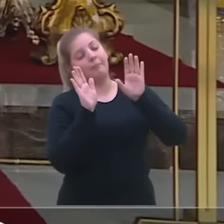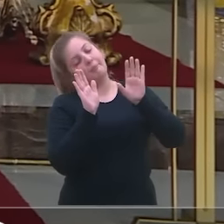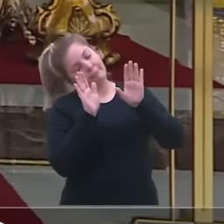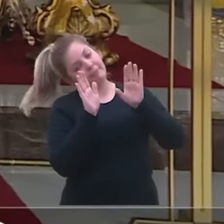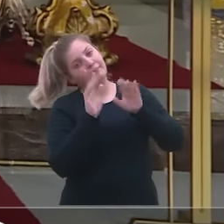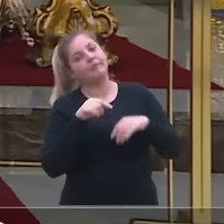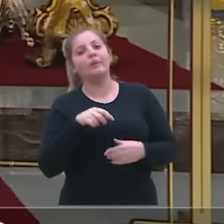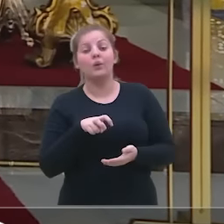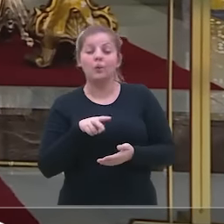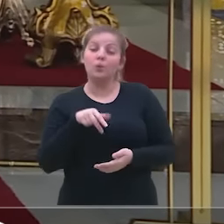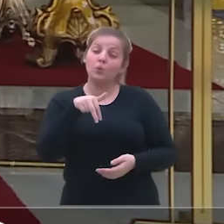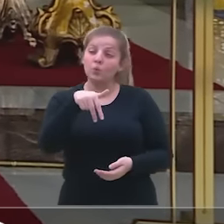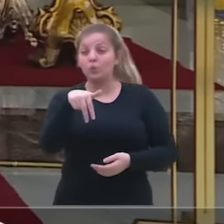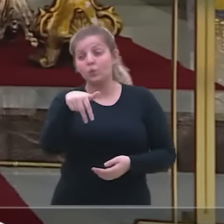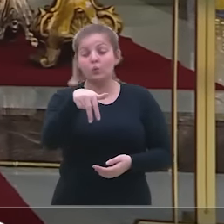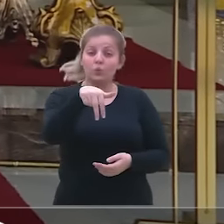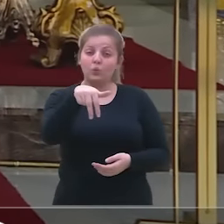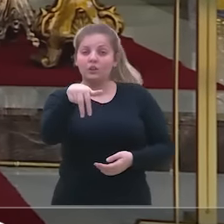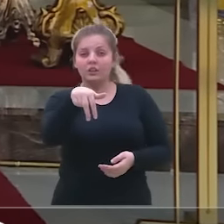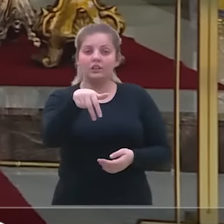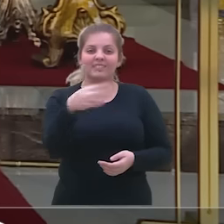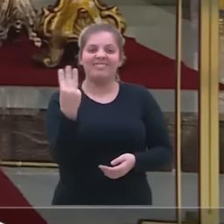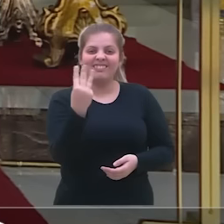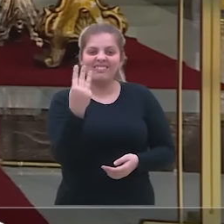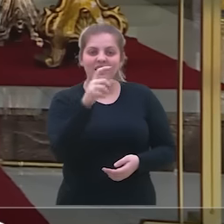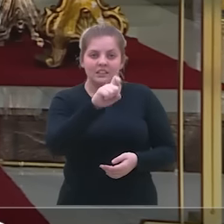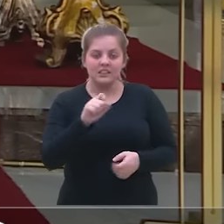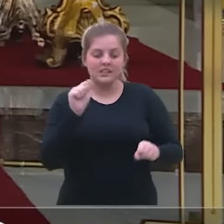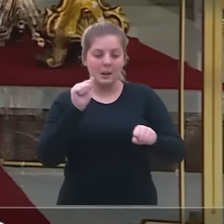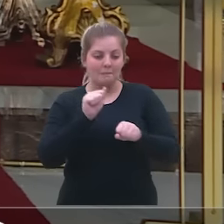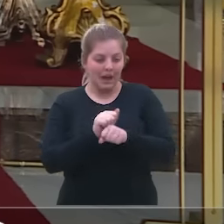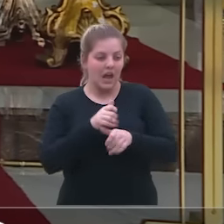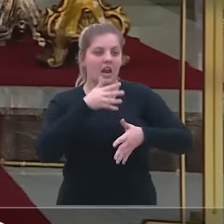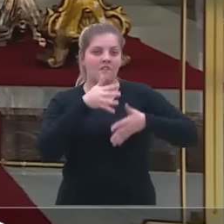eles lá e continua andando três